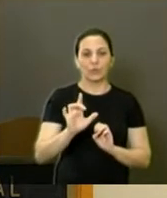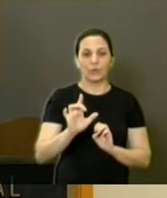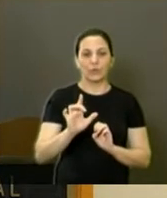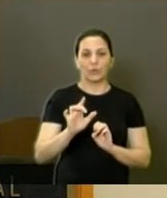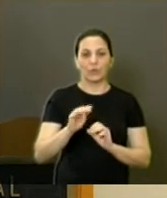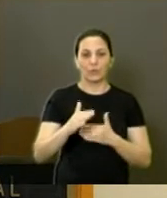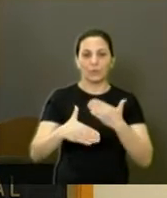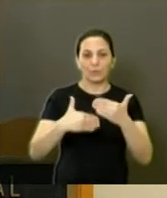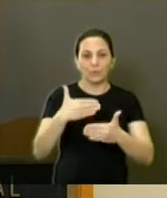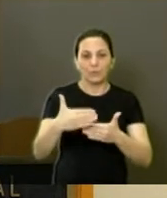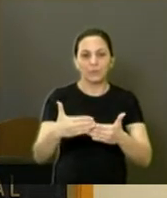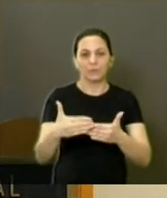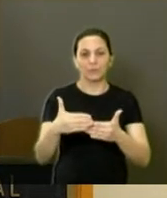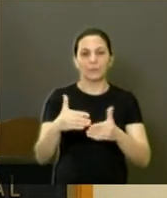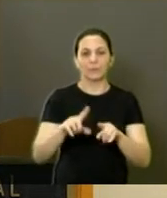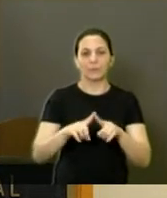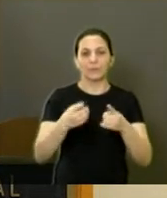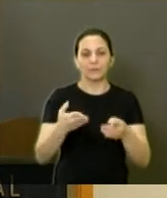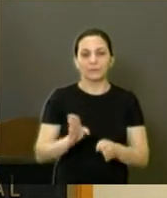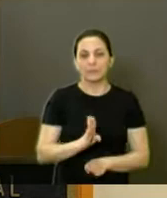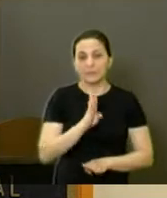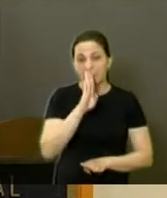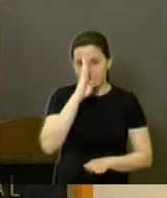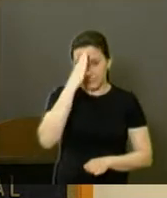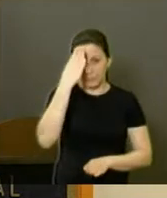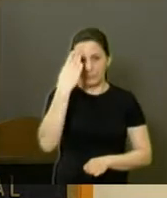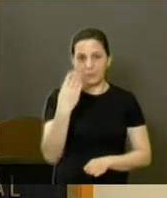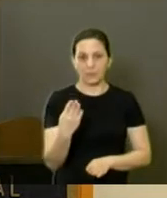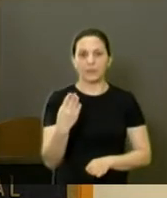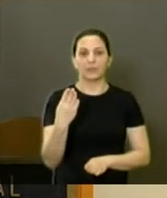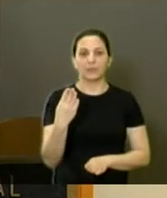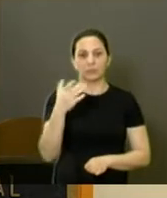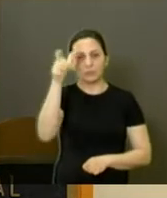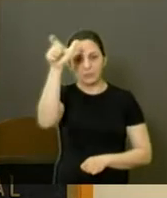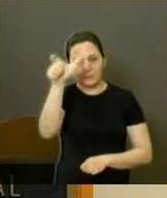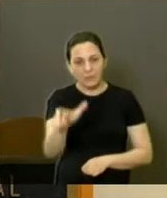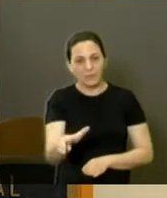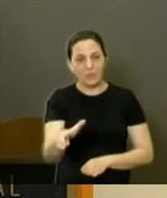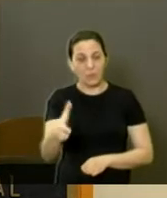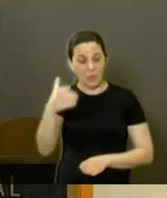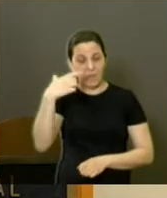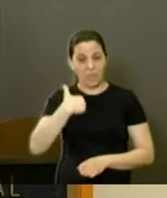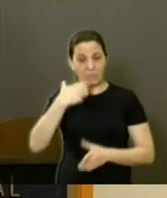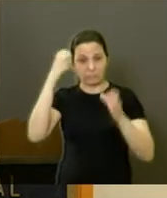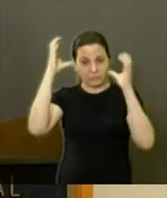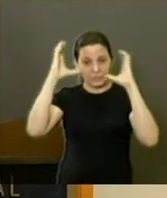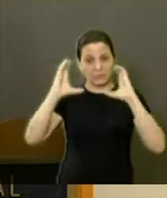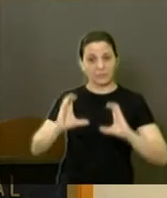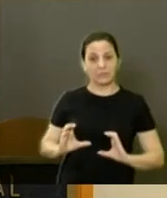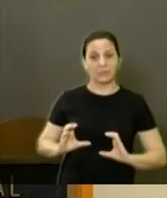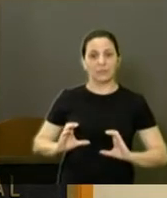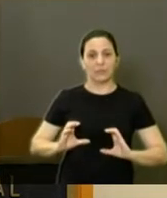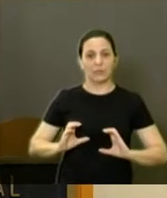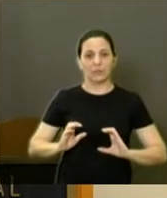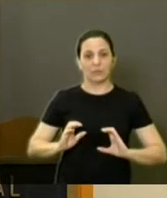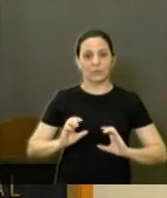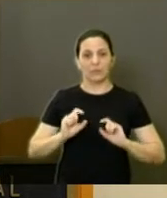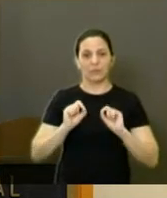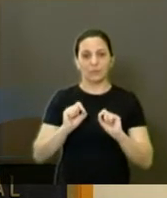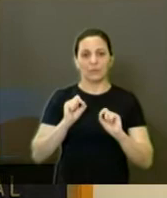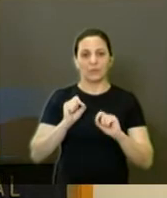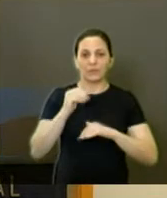vereança, mas principalmente como cidadão comum que sou, E, nesse caso,